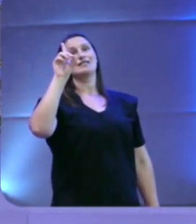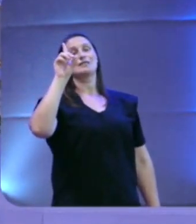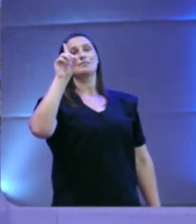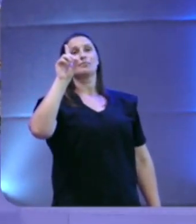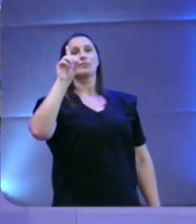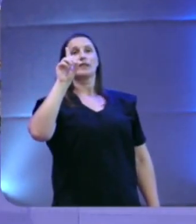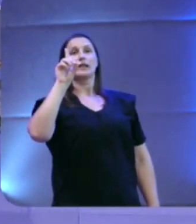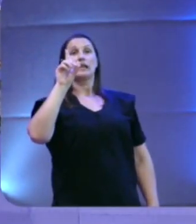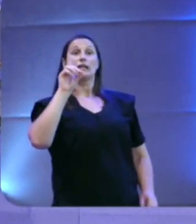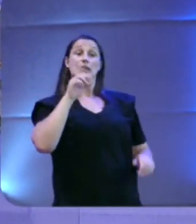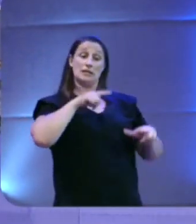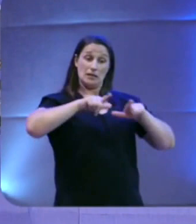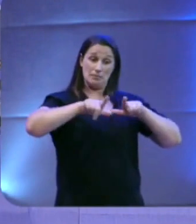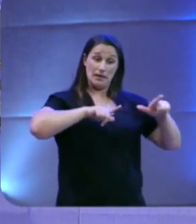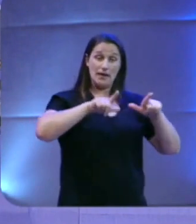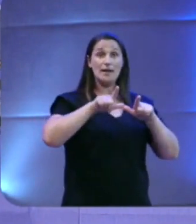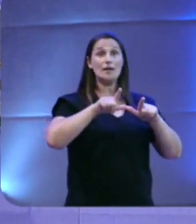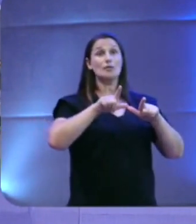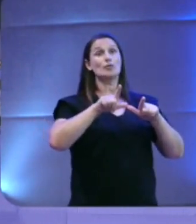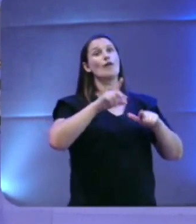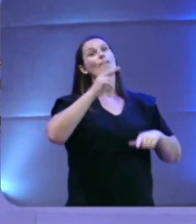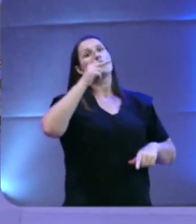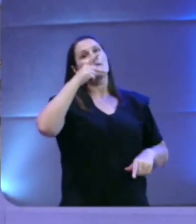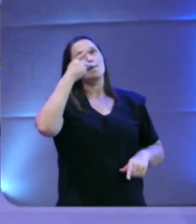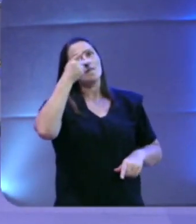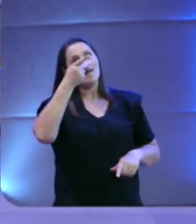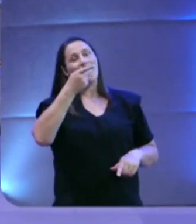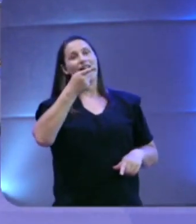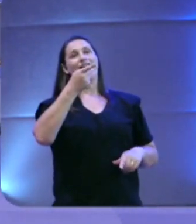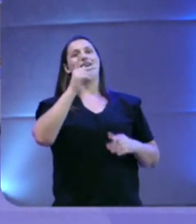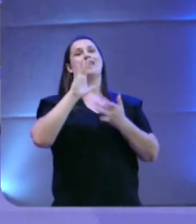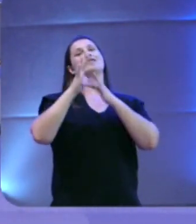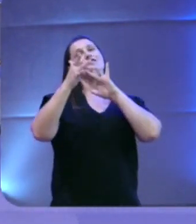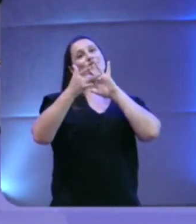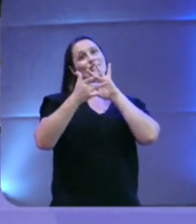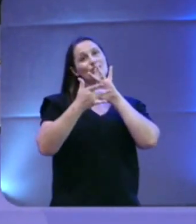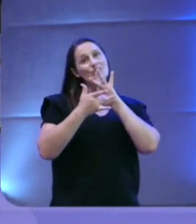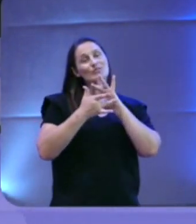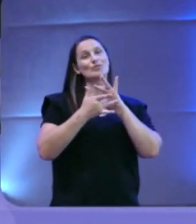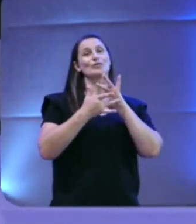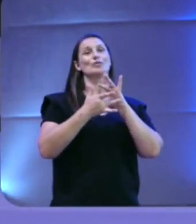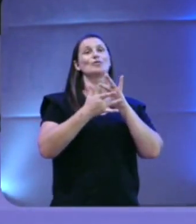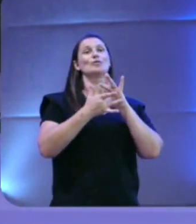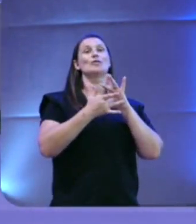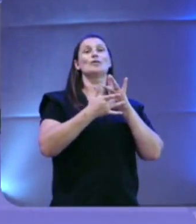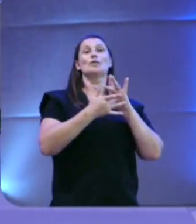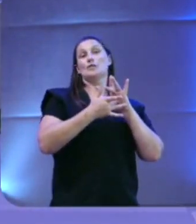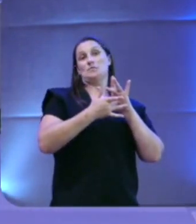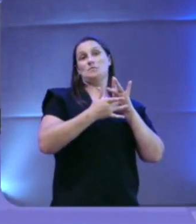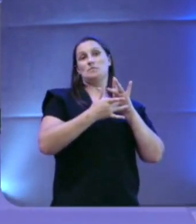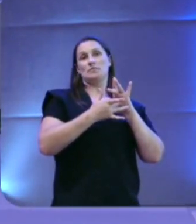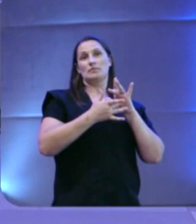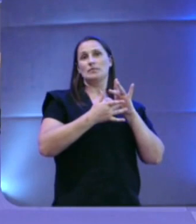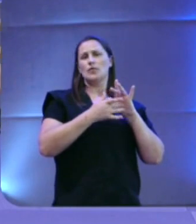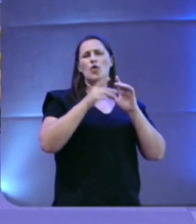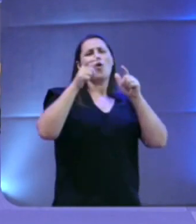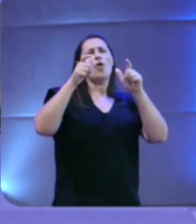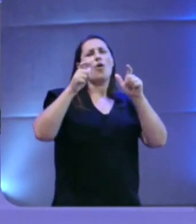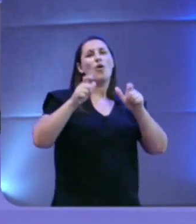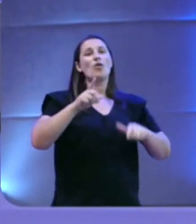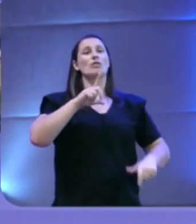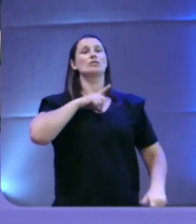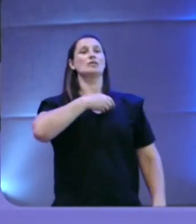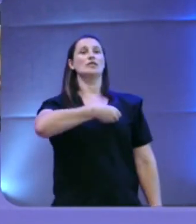seu subordinado. Você está na tua escola, você faz isso com os teus professores, diretor, colegas. Você está